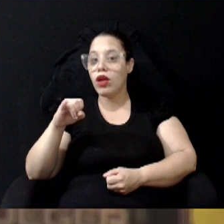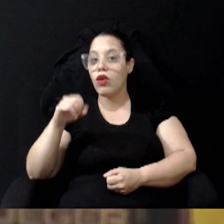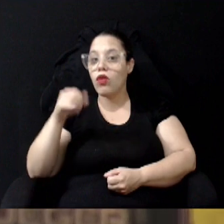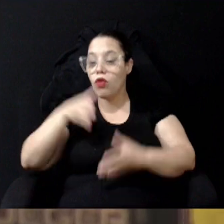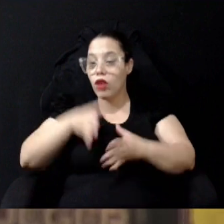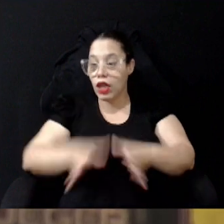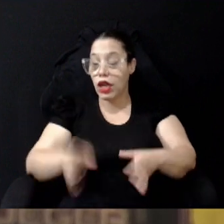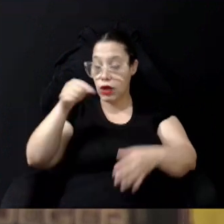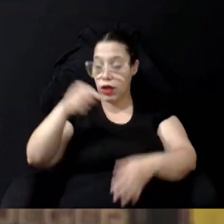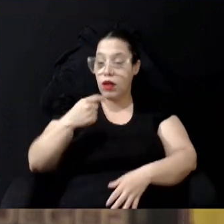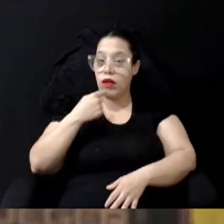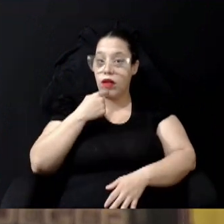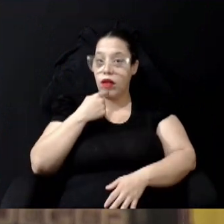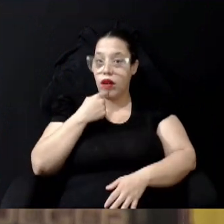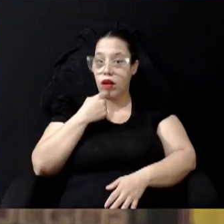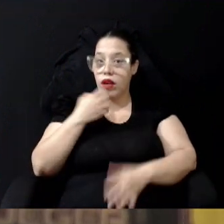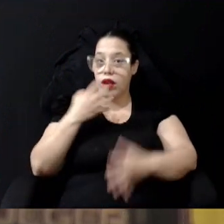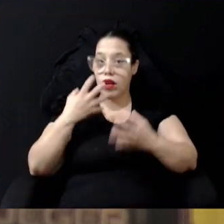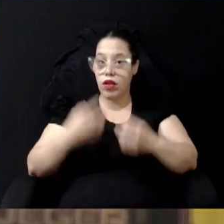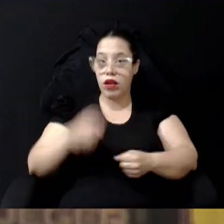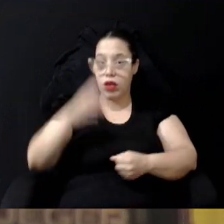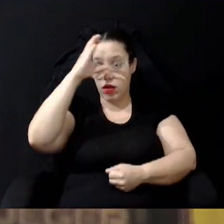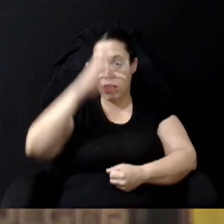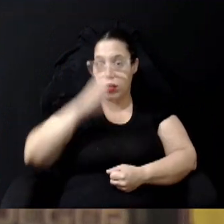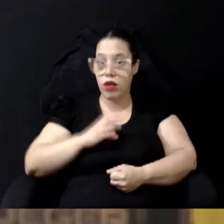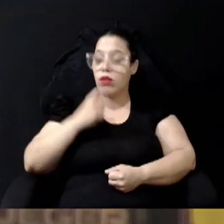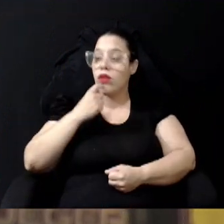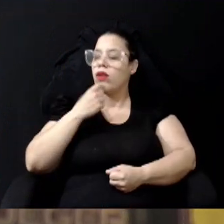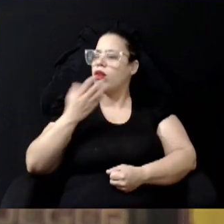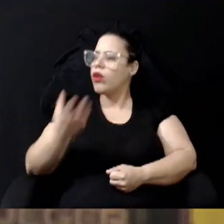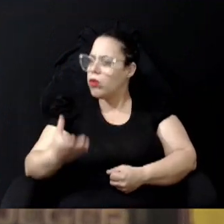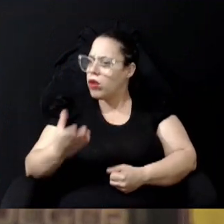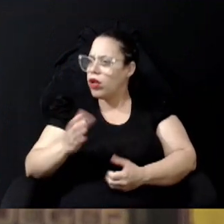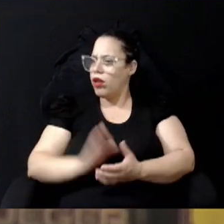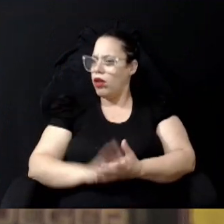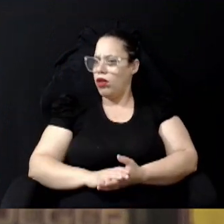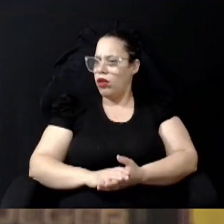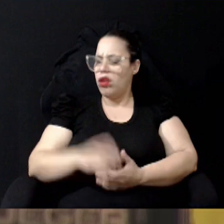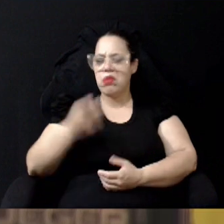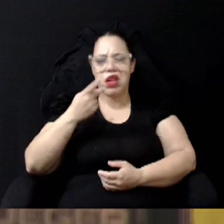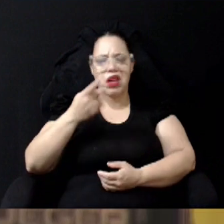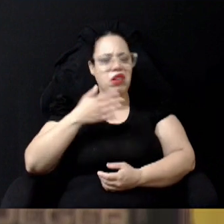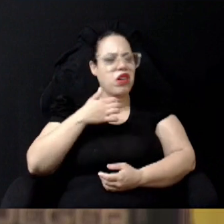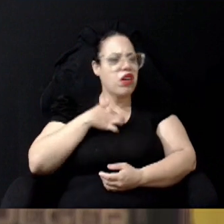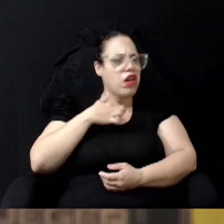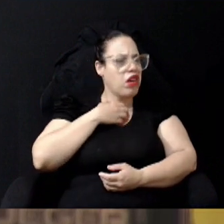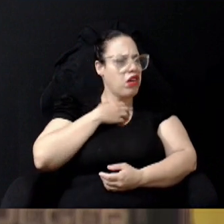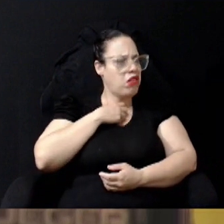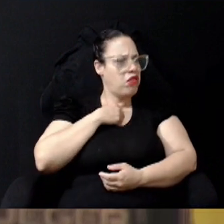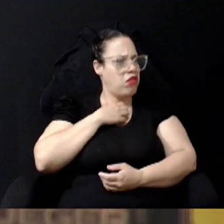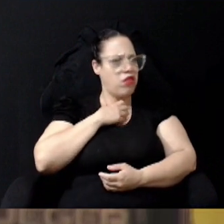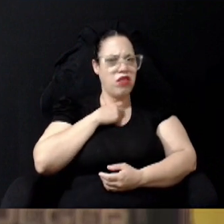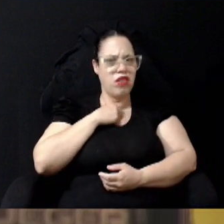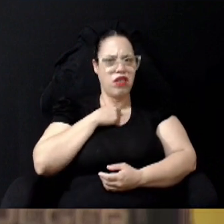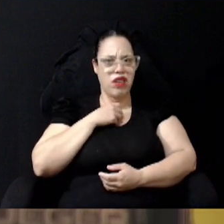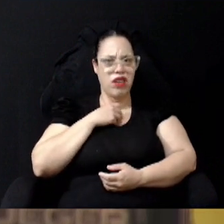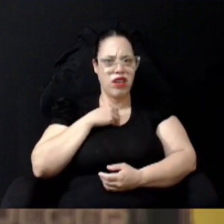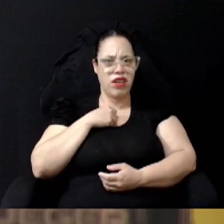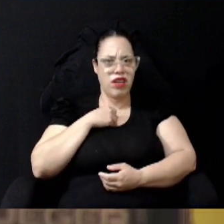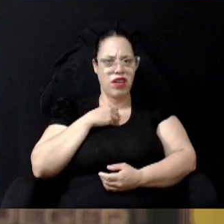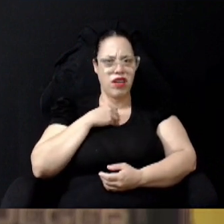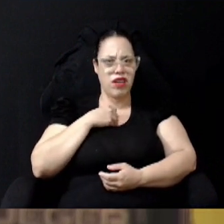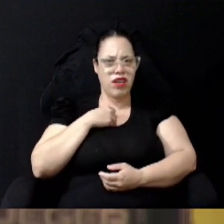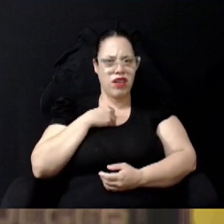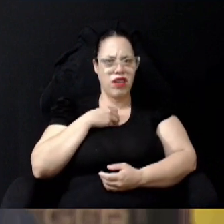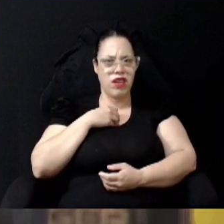"O senhor não quer receber o título de cidadão campineiro?" Aí eu disse assim: "Não é hora ainda, não é